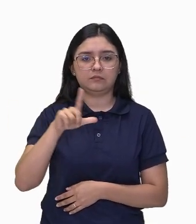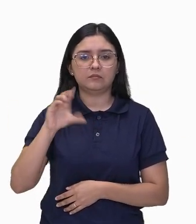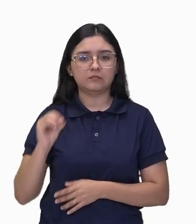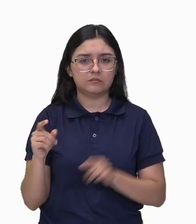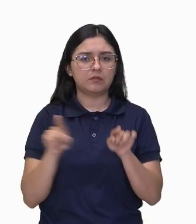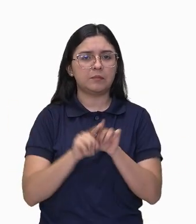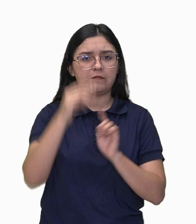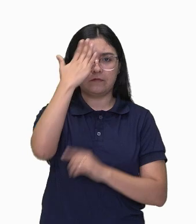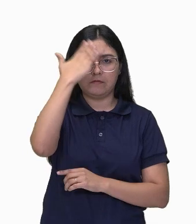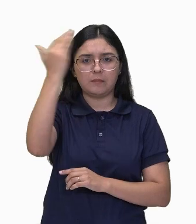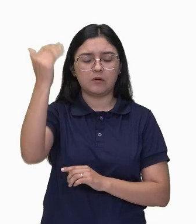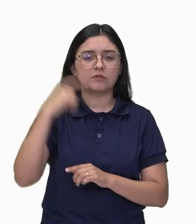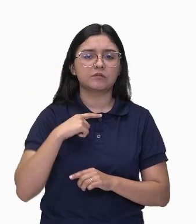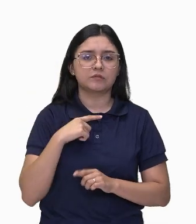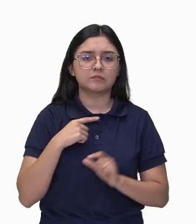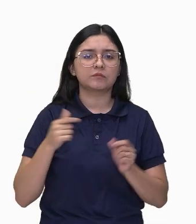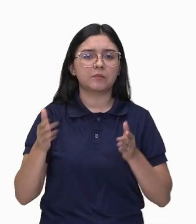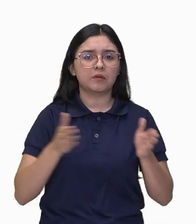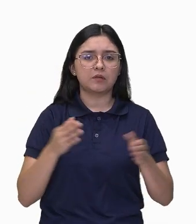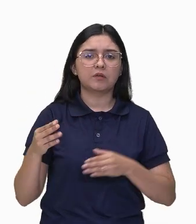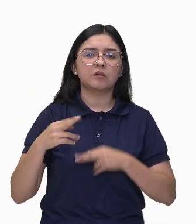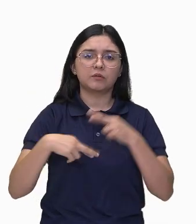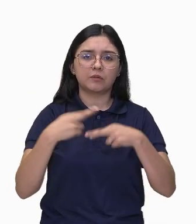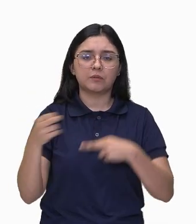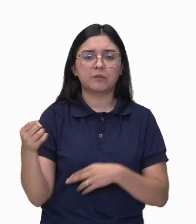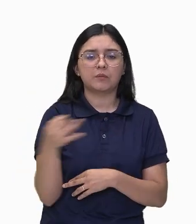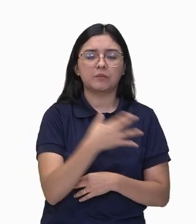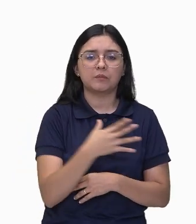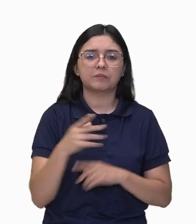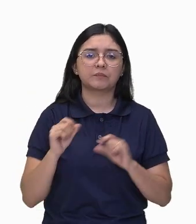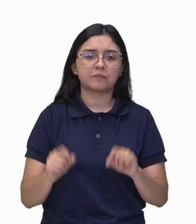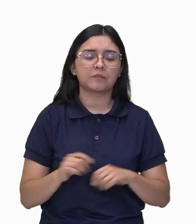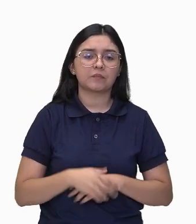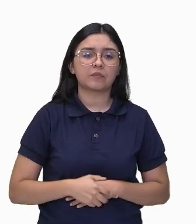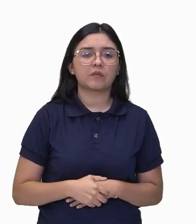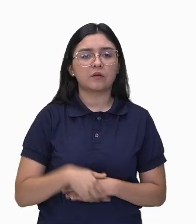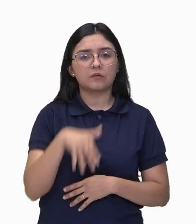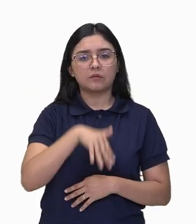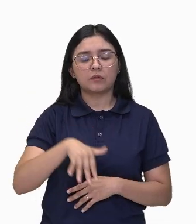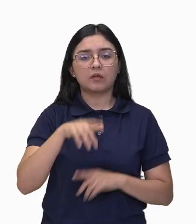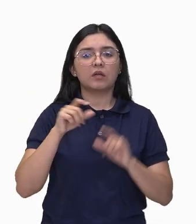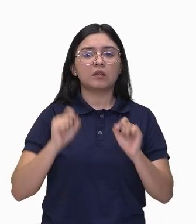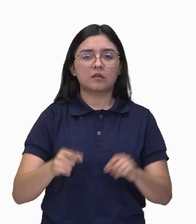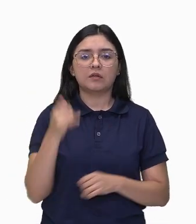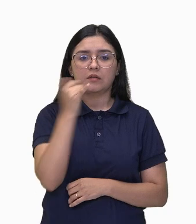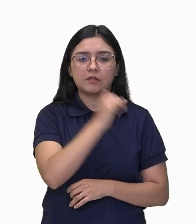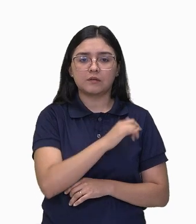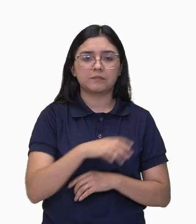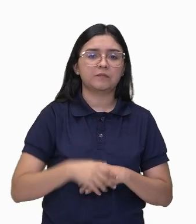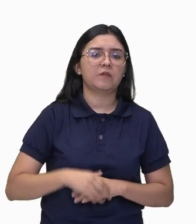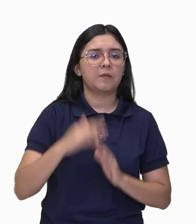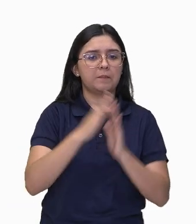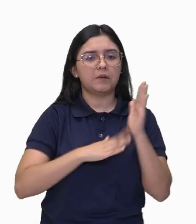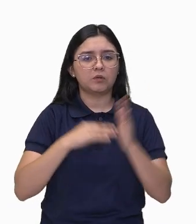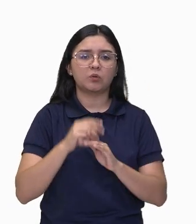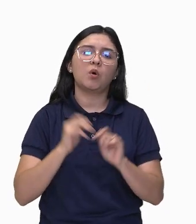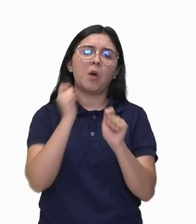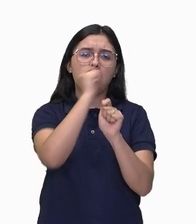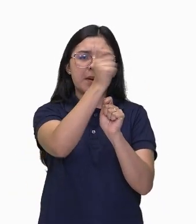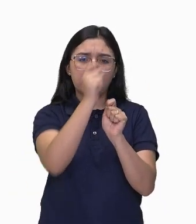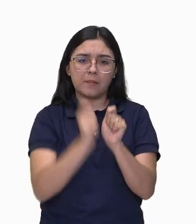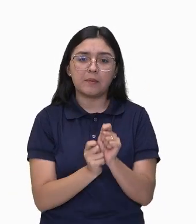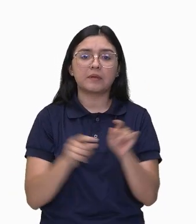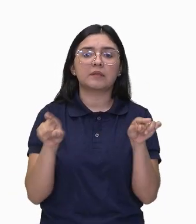também desse renascimento aí ligado, então, à Itália, tá? Foi pintor, escultor e um dos